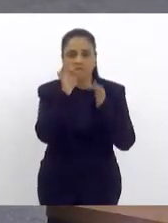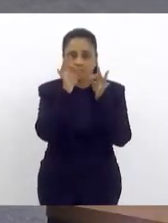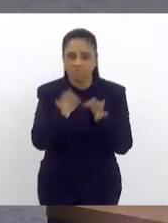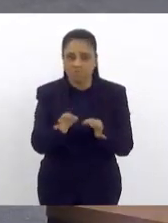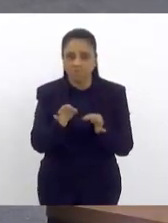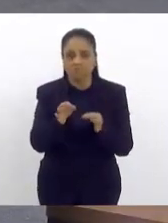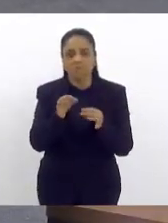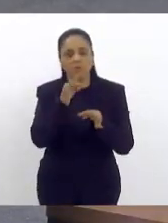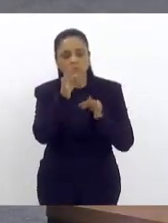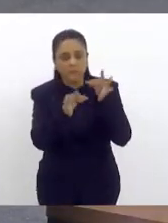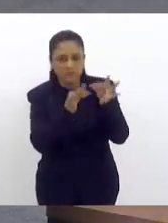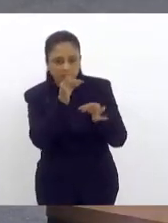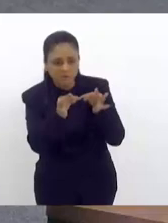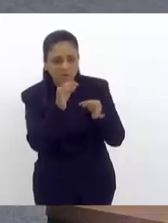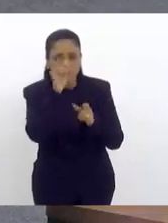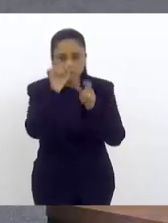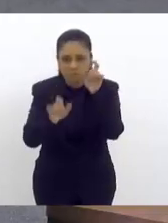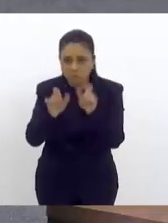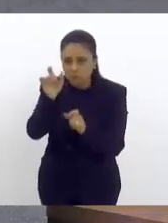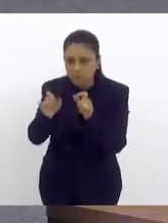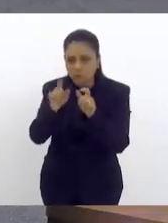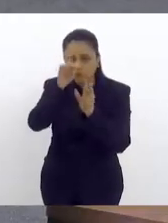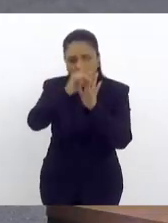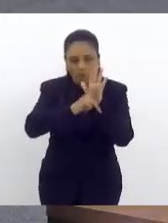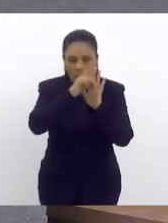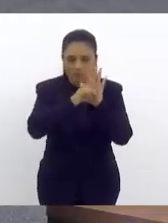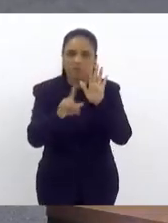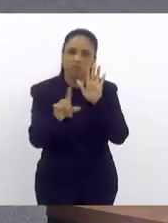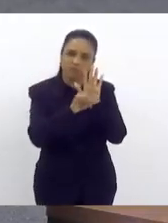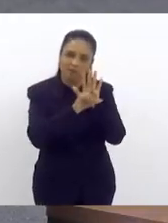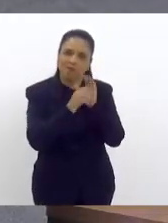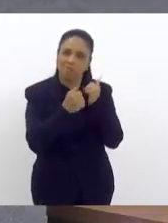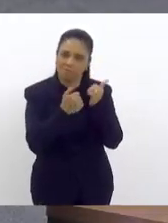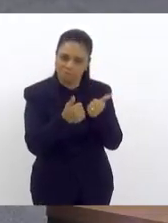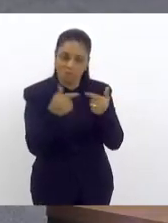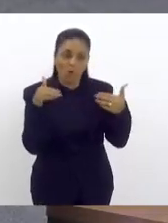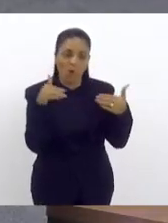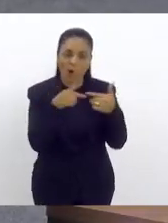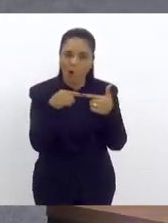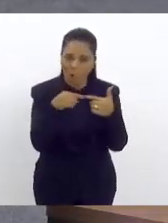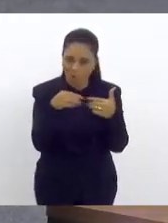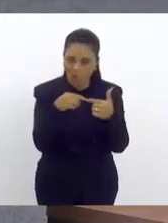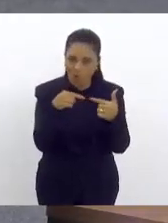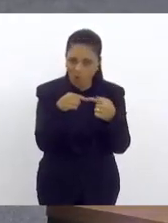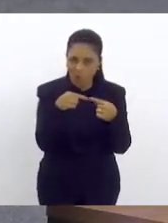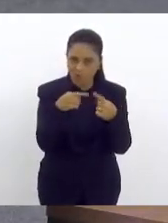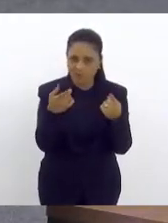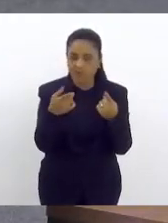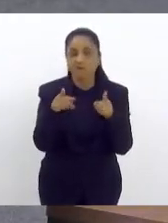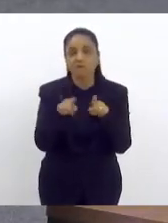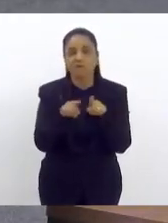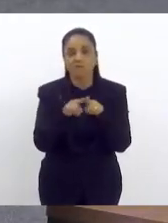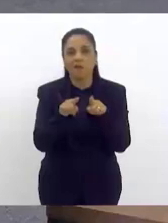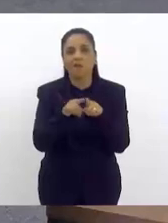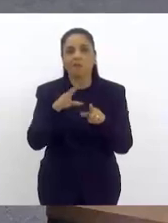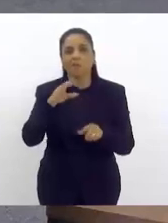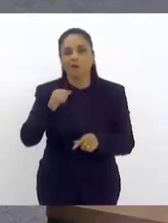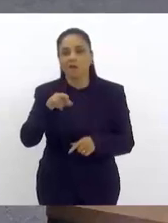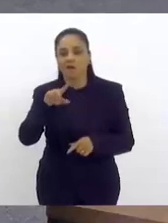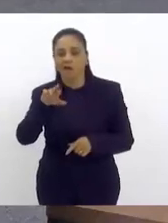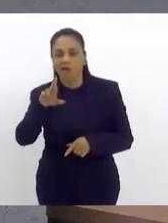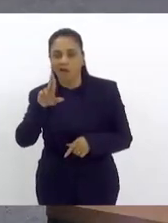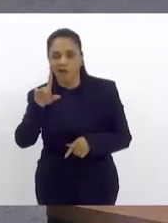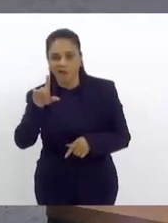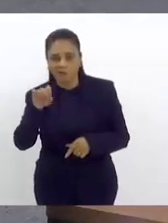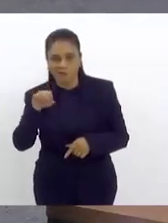as pessoas como também num projeto de lei não é e também como disse o deputado Carlos minc